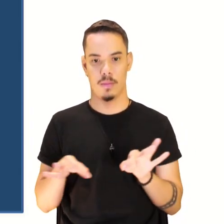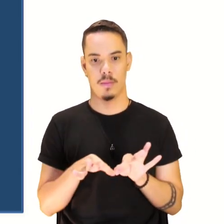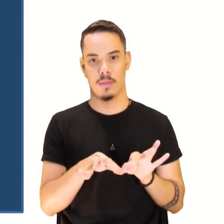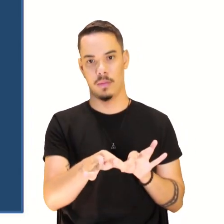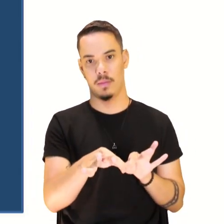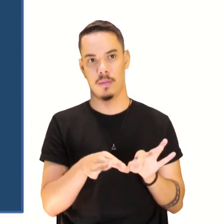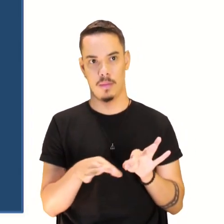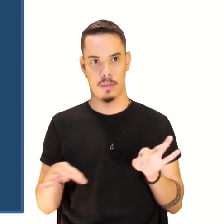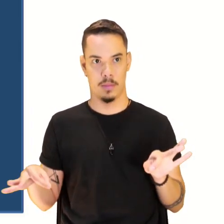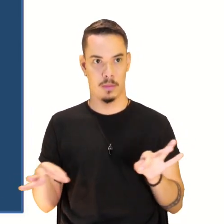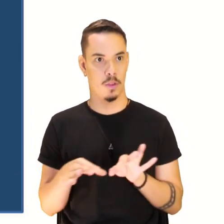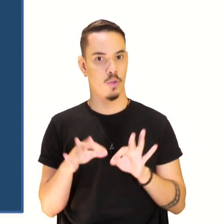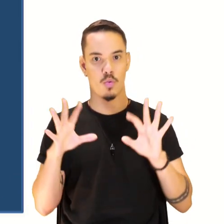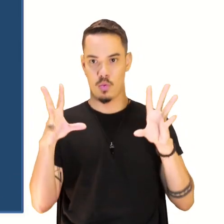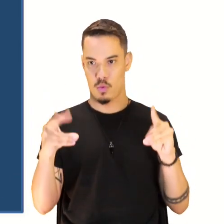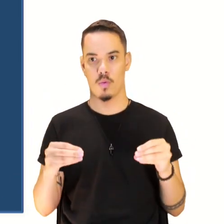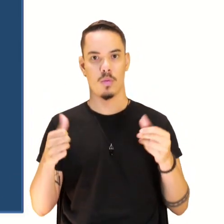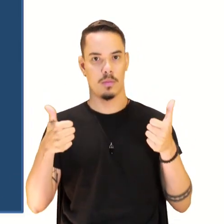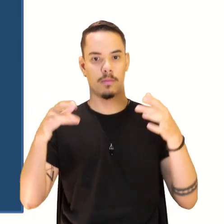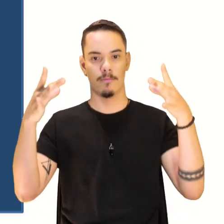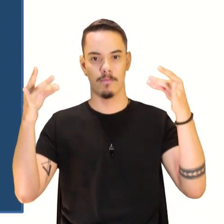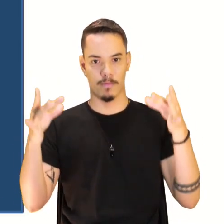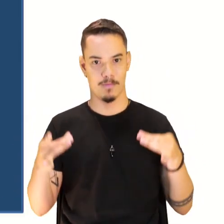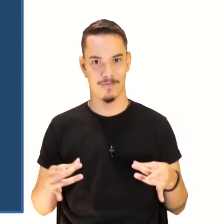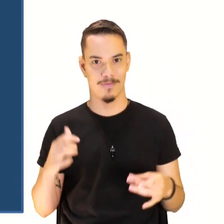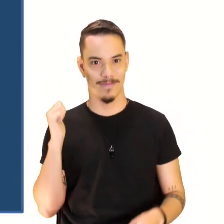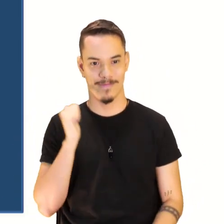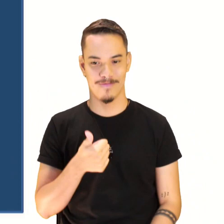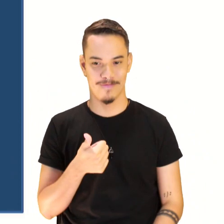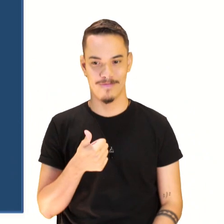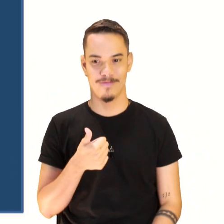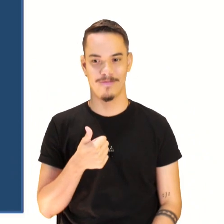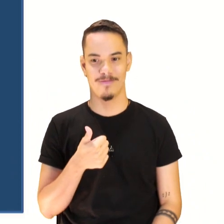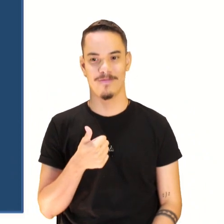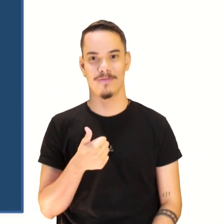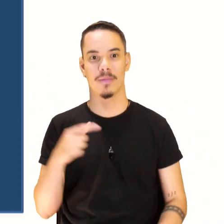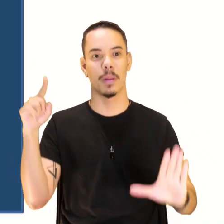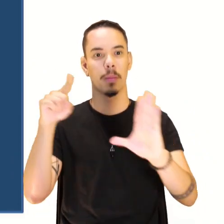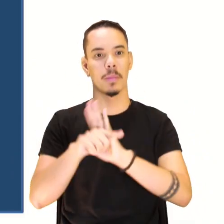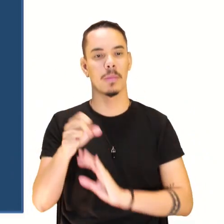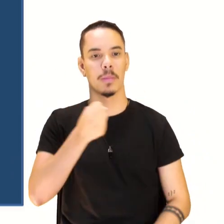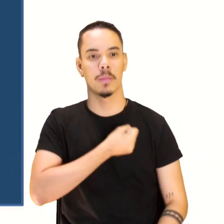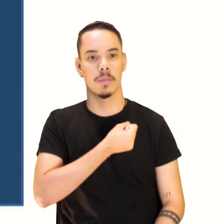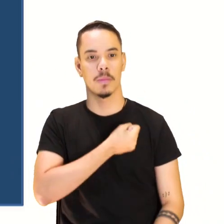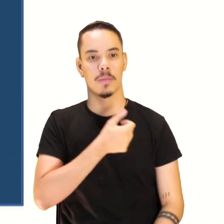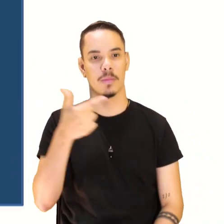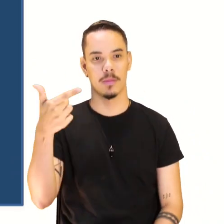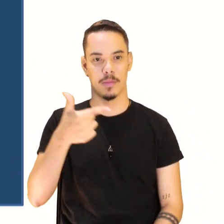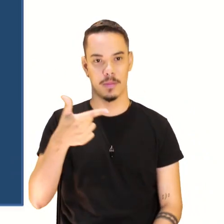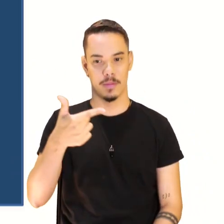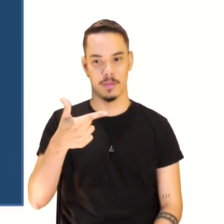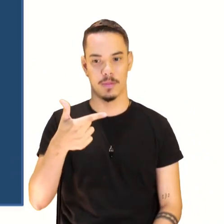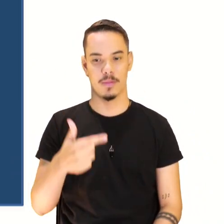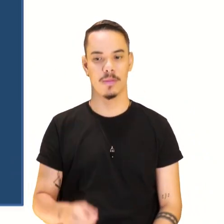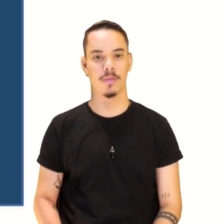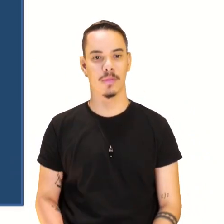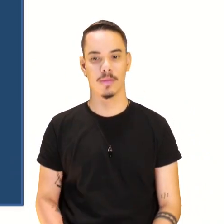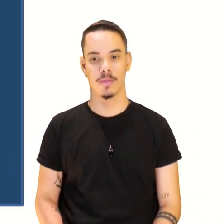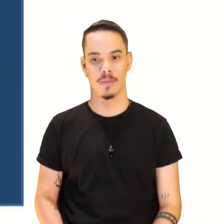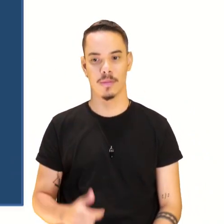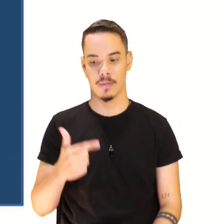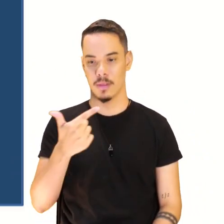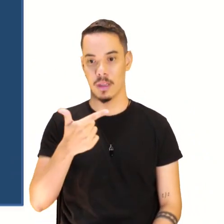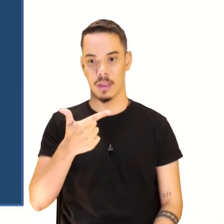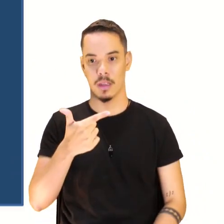mensurado né contado e tudo mais beleza pergunta de número dois bora ver em uma